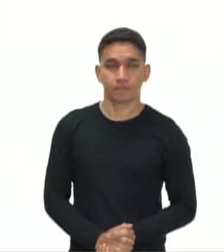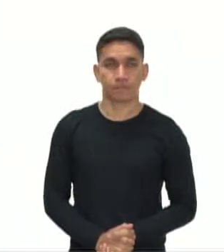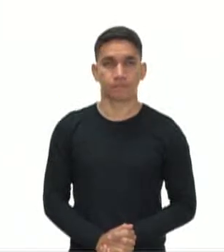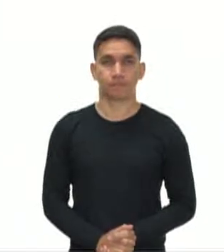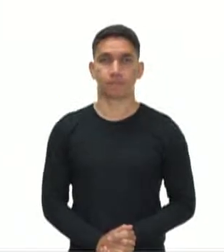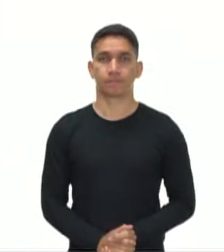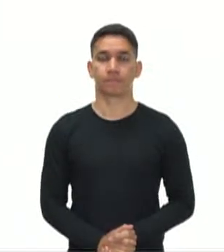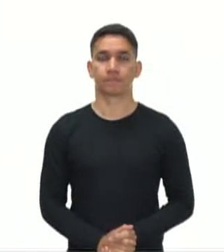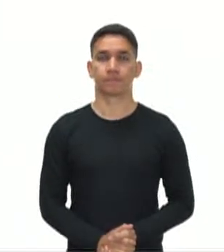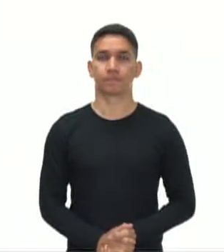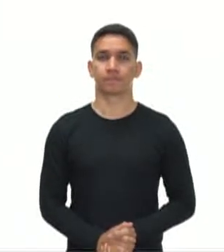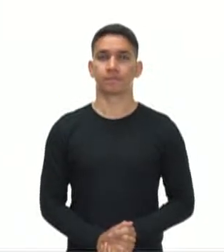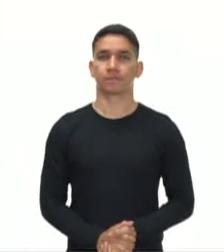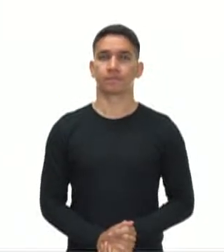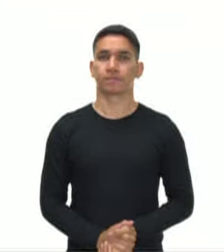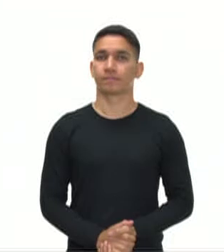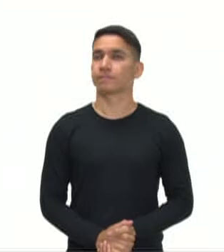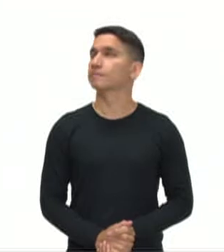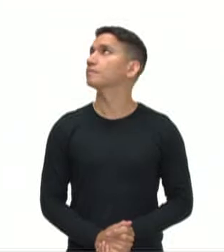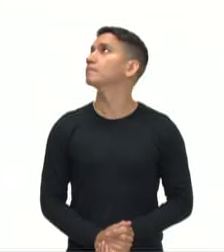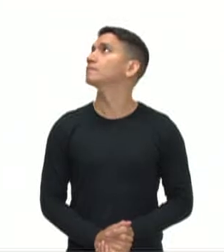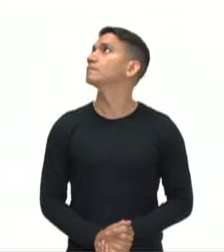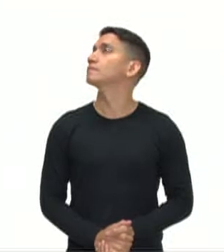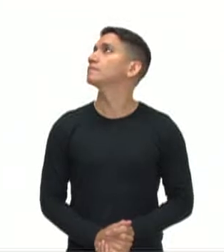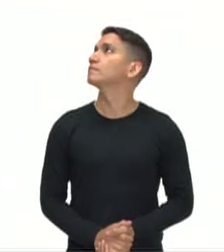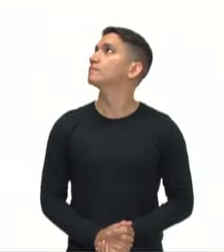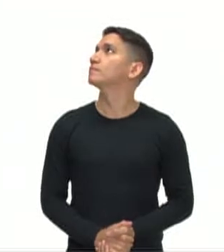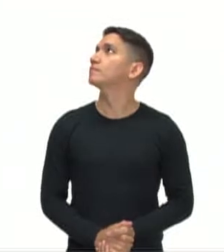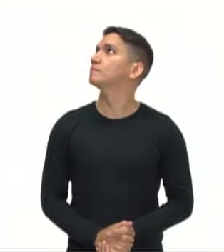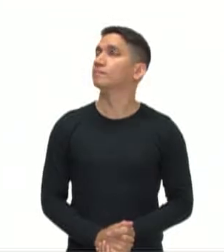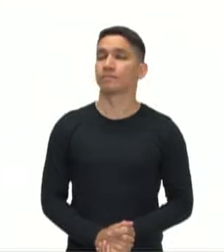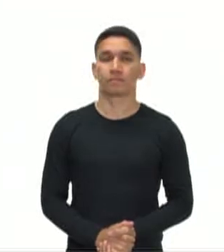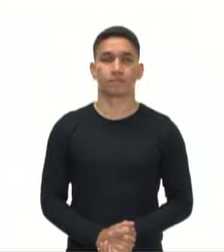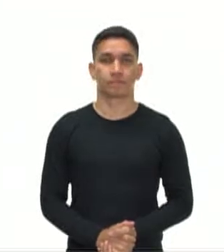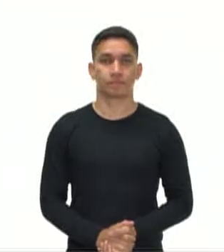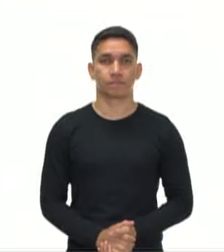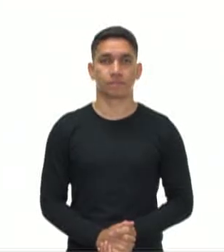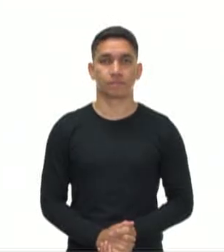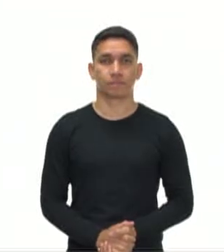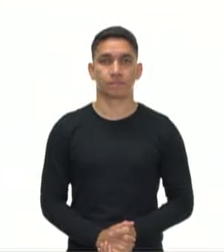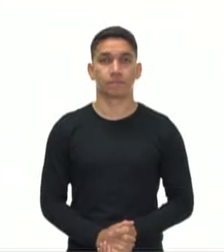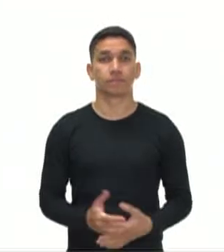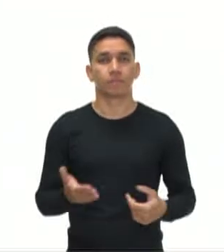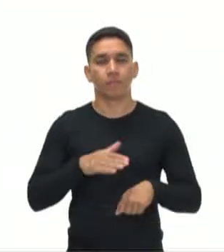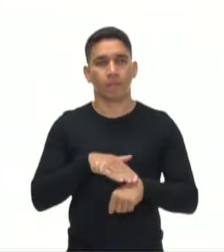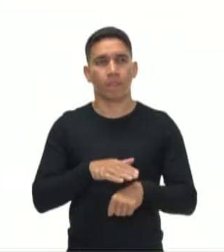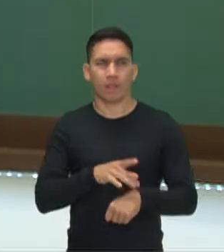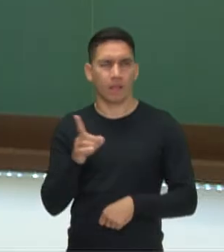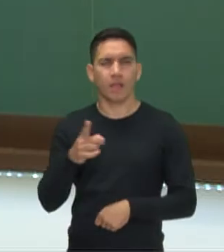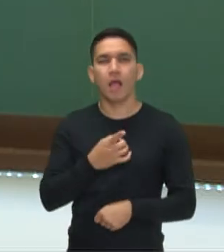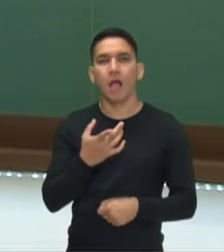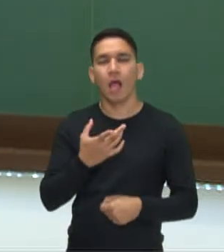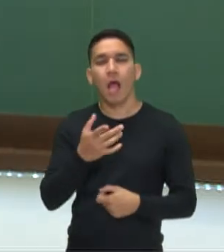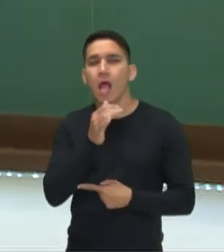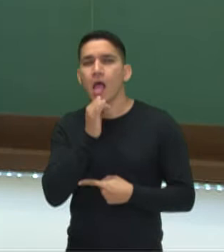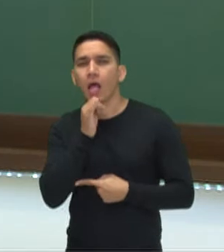la información? ¿Sabes qué es um enunciado? Aqui a gente tem um enunciado, um